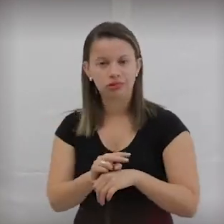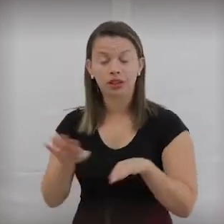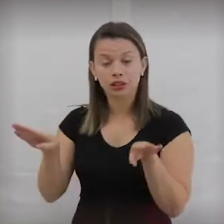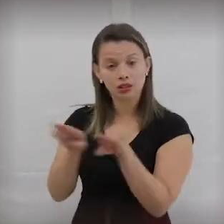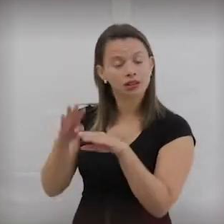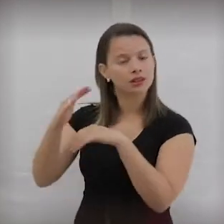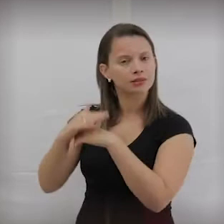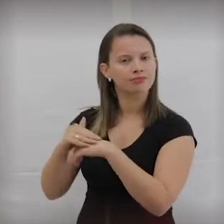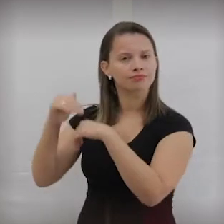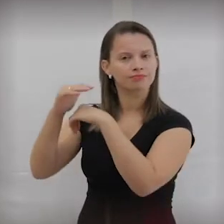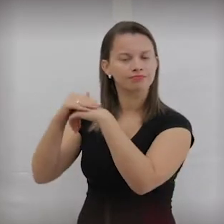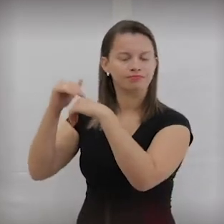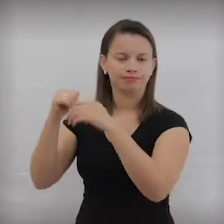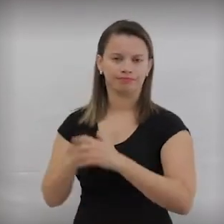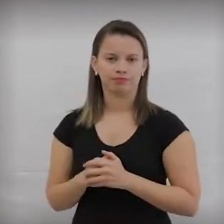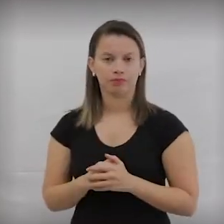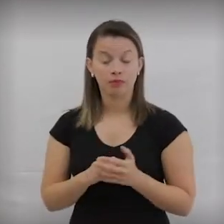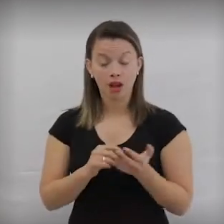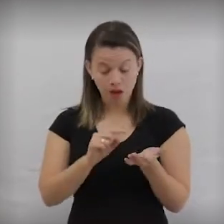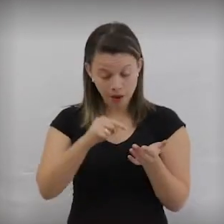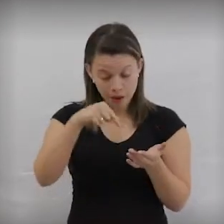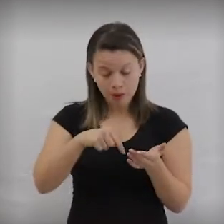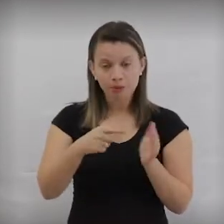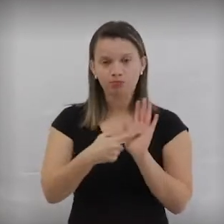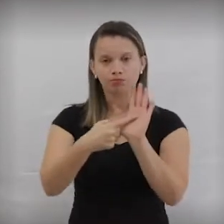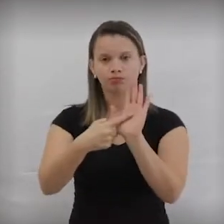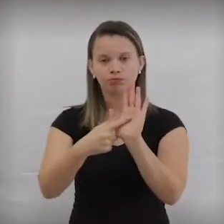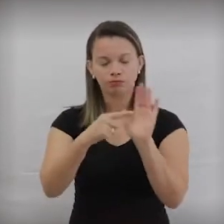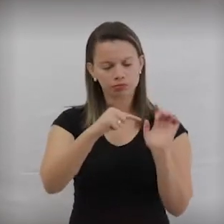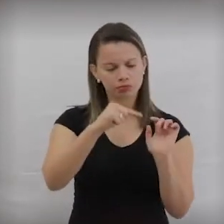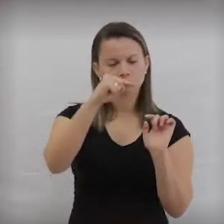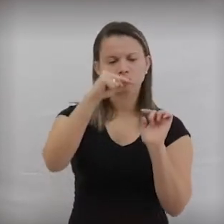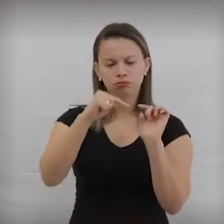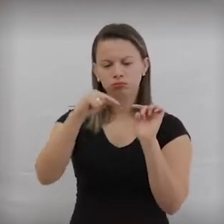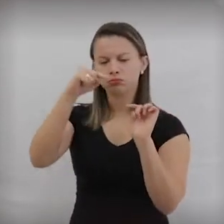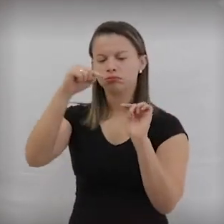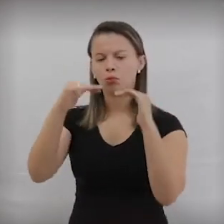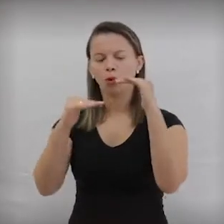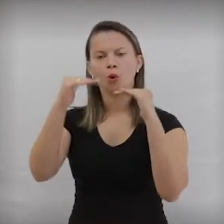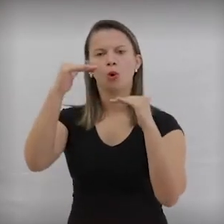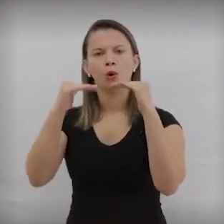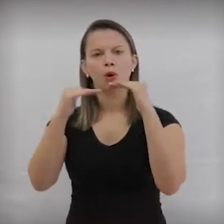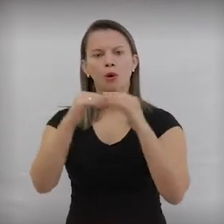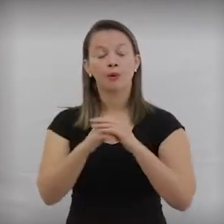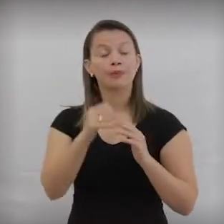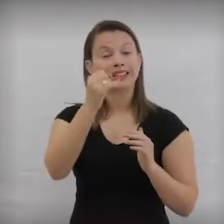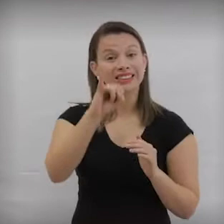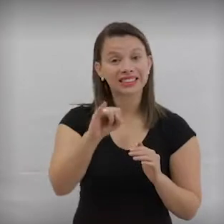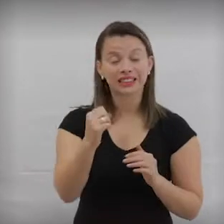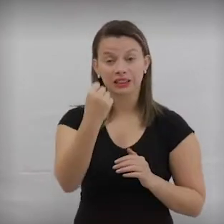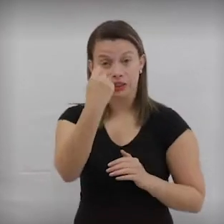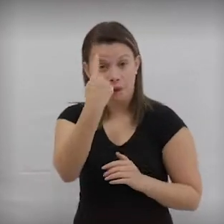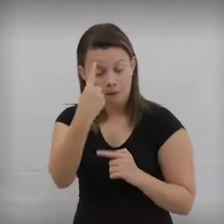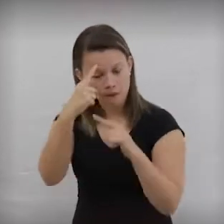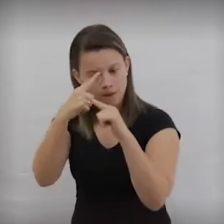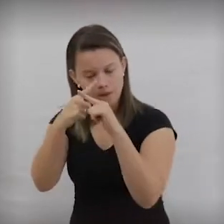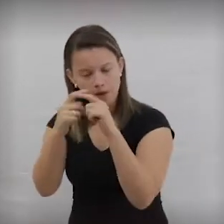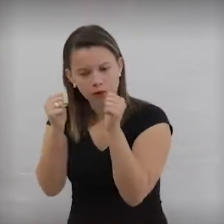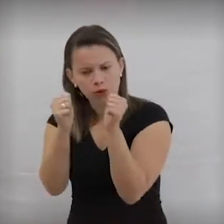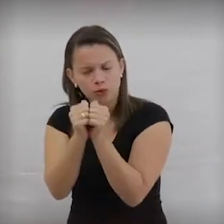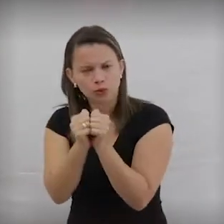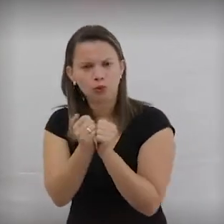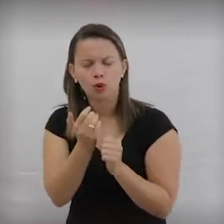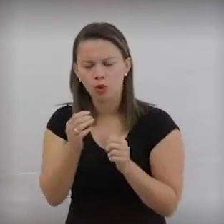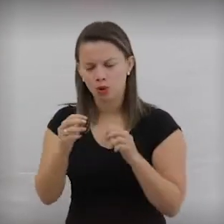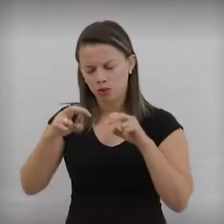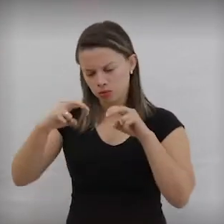a medir, quando você, pelo menos uma vez por dia, senta-se à mesa para comer junto, no almoço ou